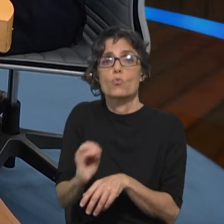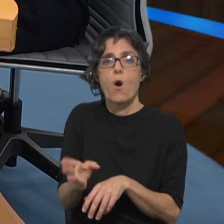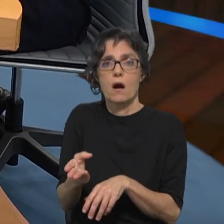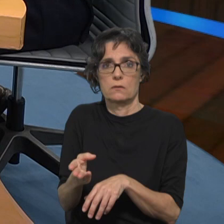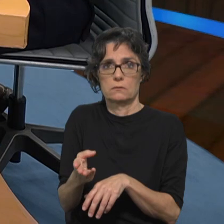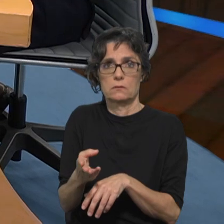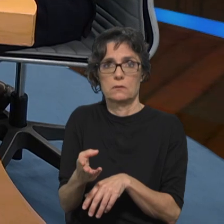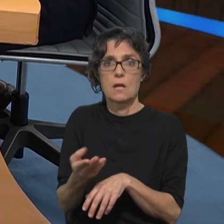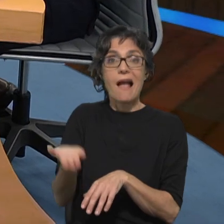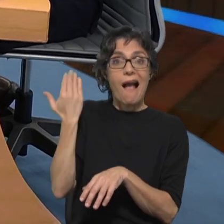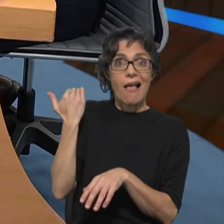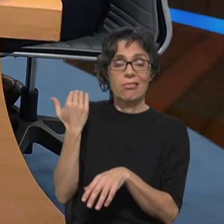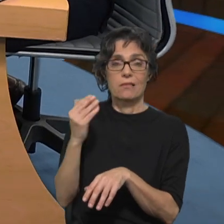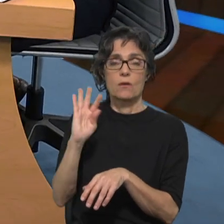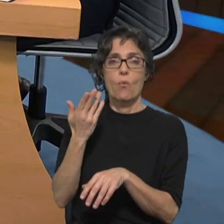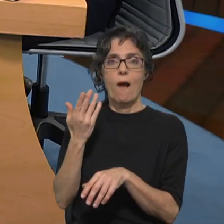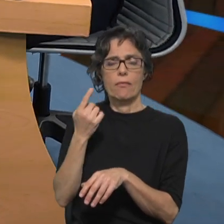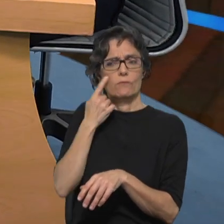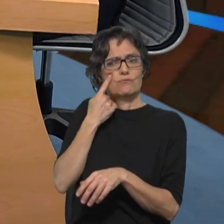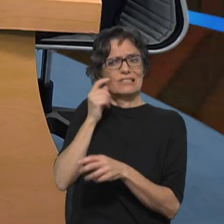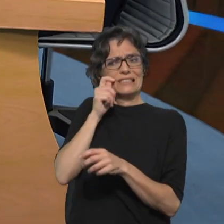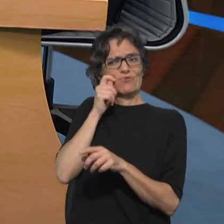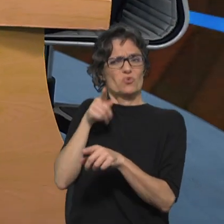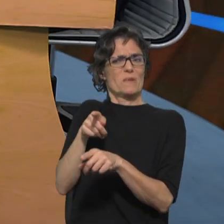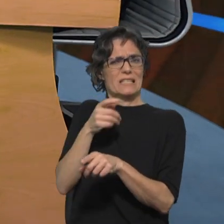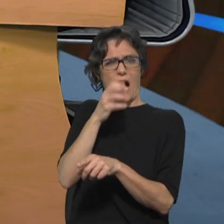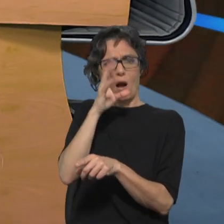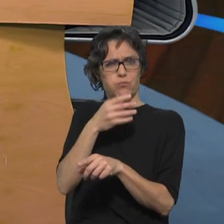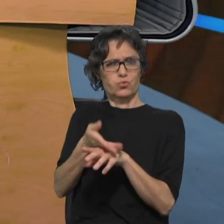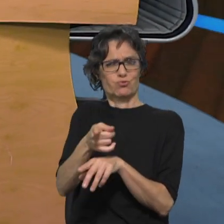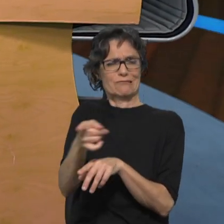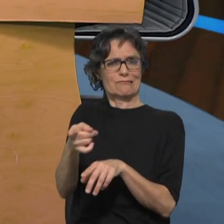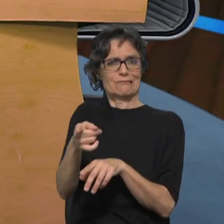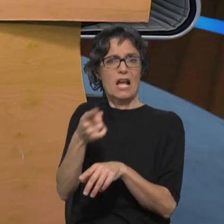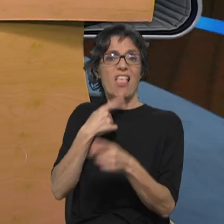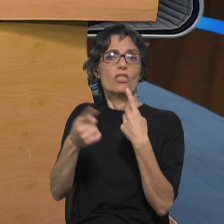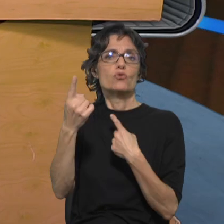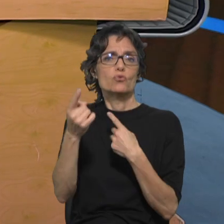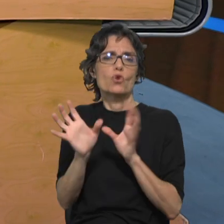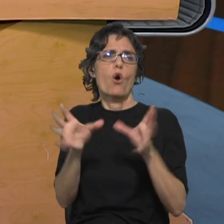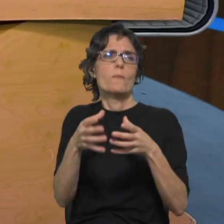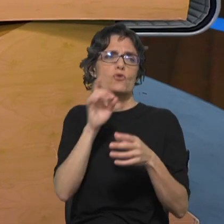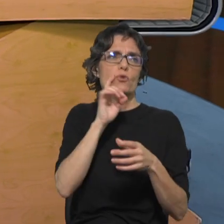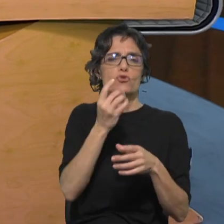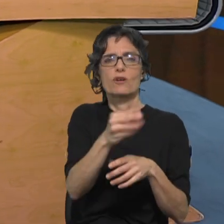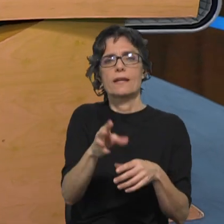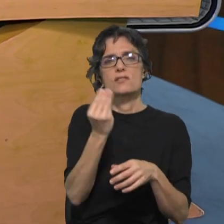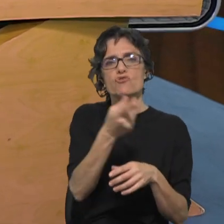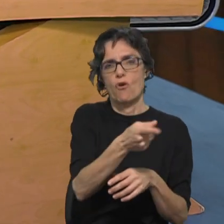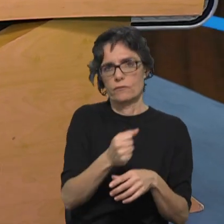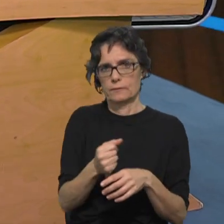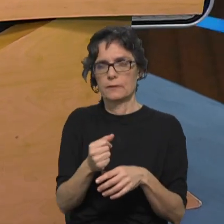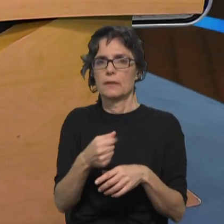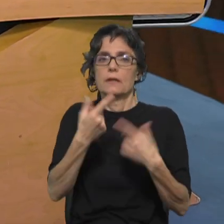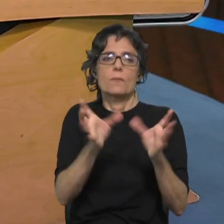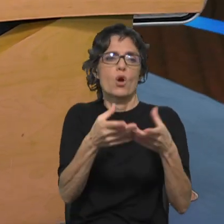quando havia situações de suspeitas de abuso sexual, as denúncias eram feitas às Comissões de Proteção de Crianças e Jovens. Mas depois